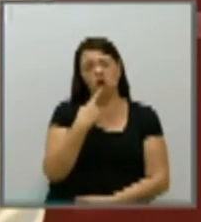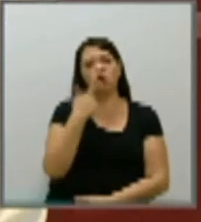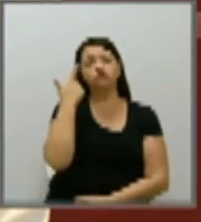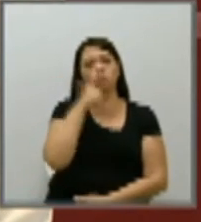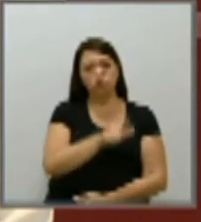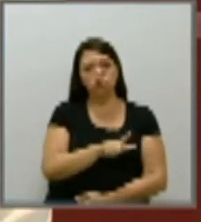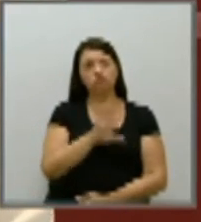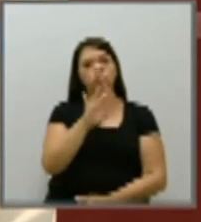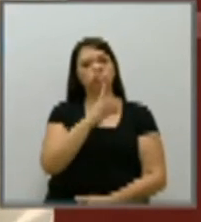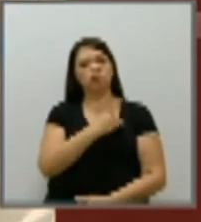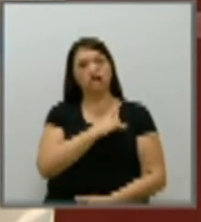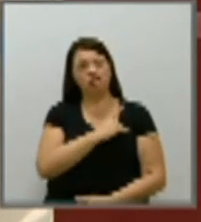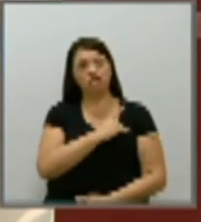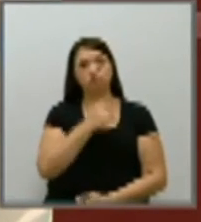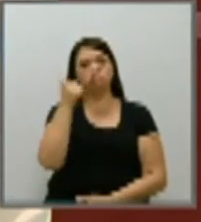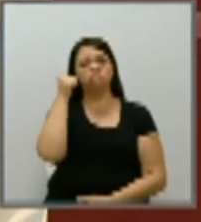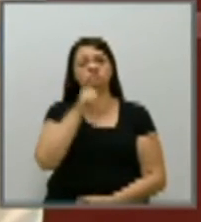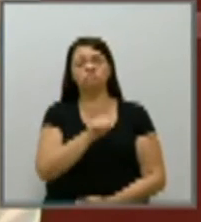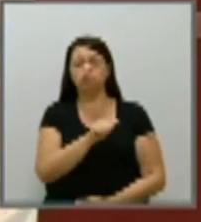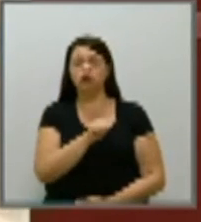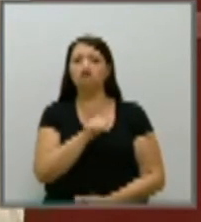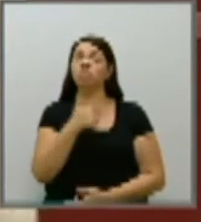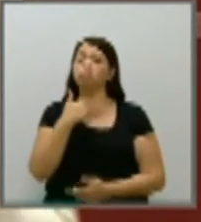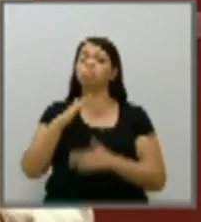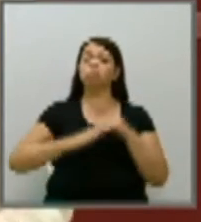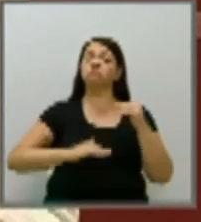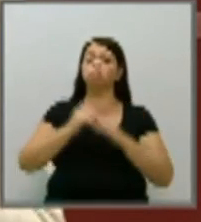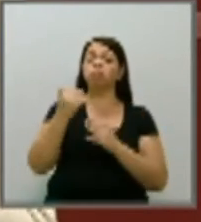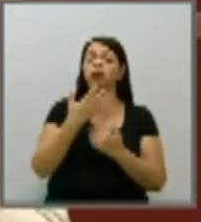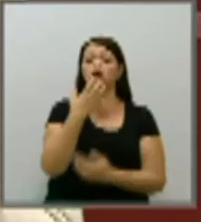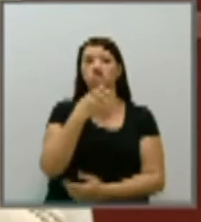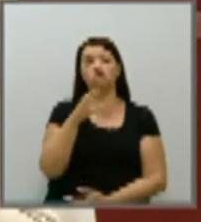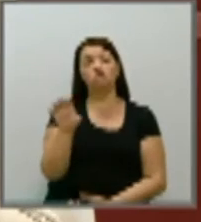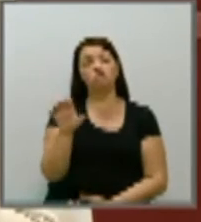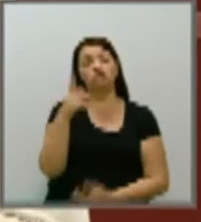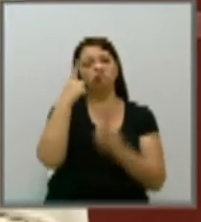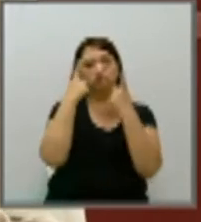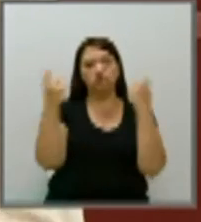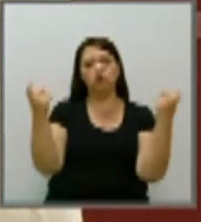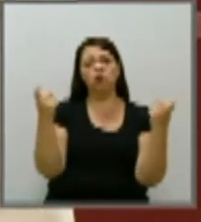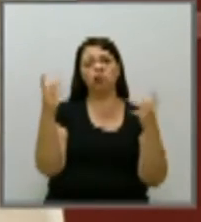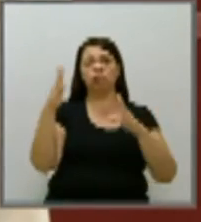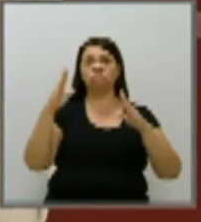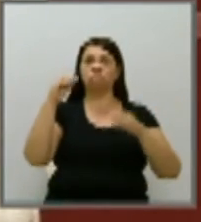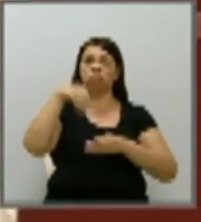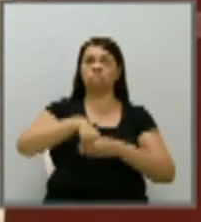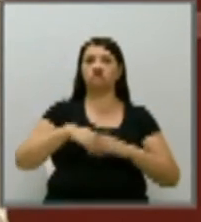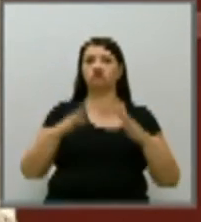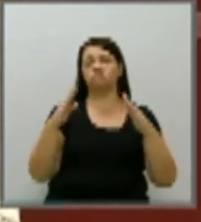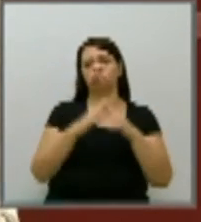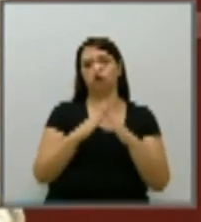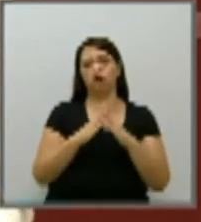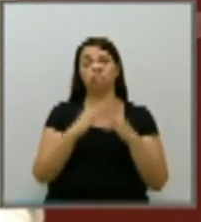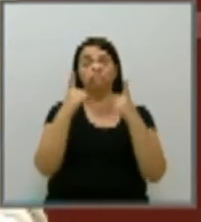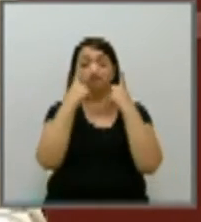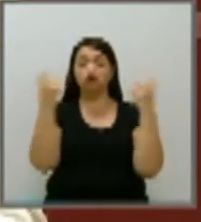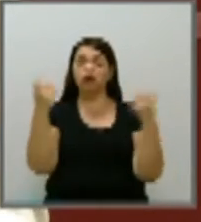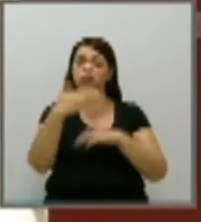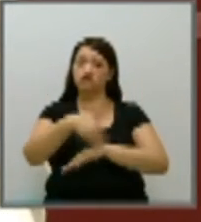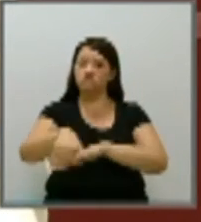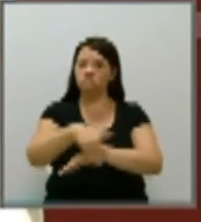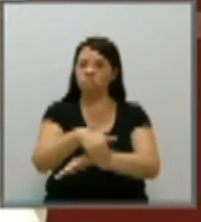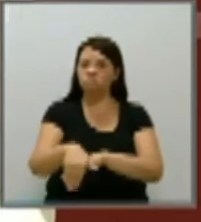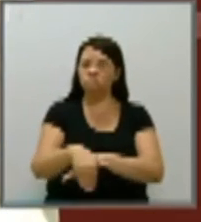e precisamos de mais e mais ações preventivas que combatam a violência doméstica. A violência das ruas precisa